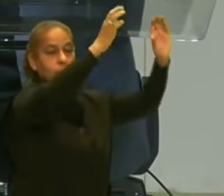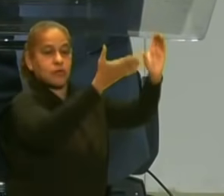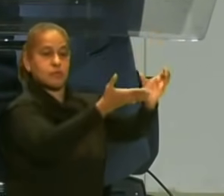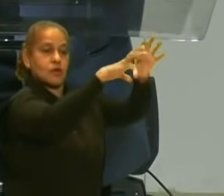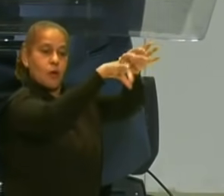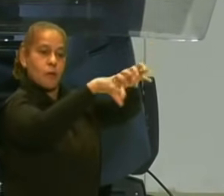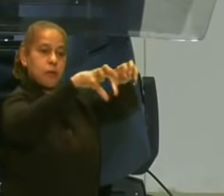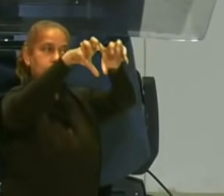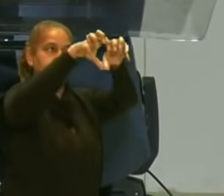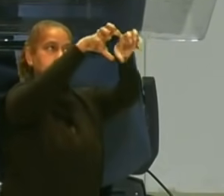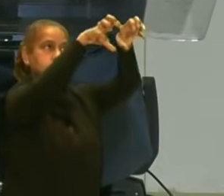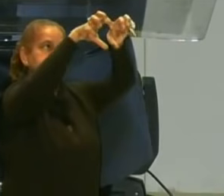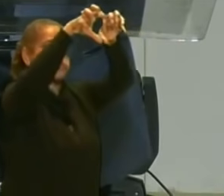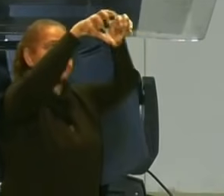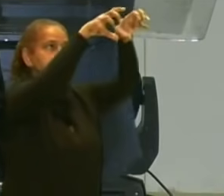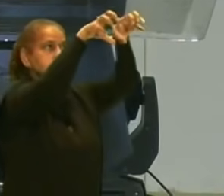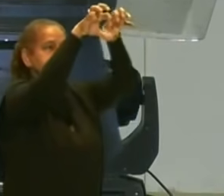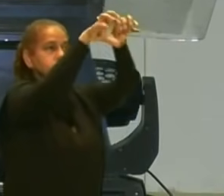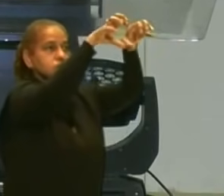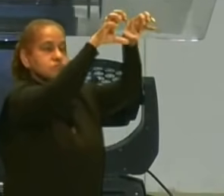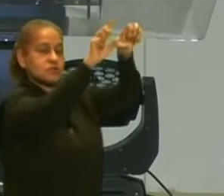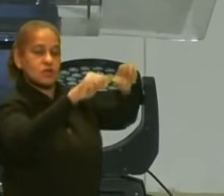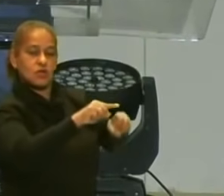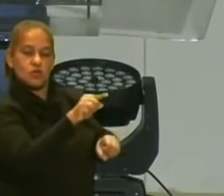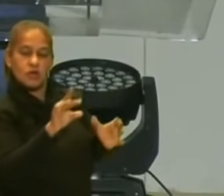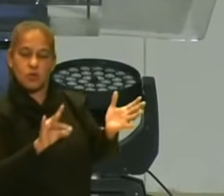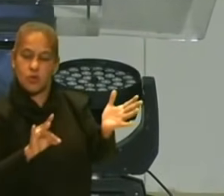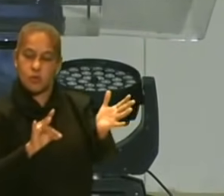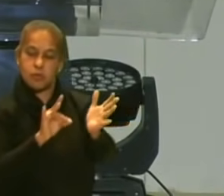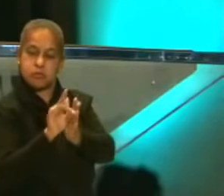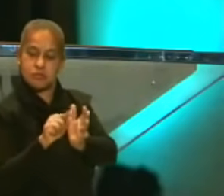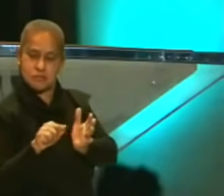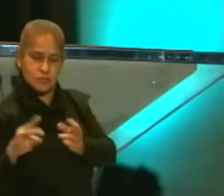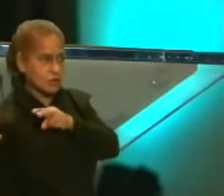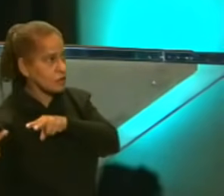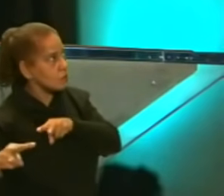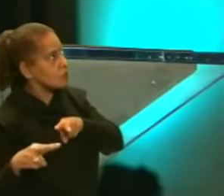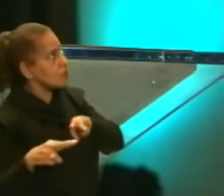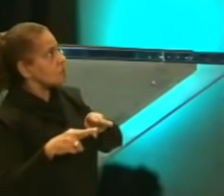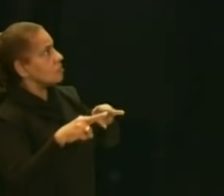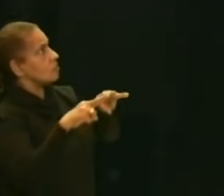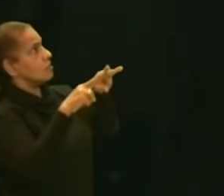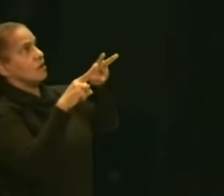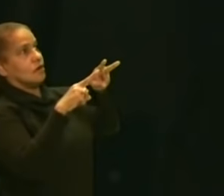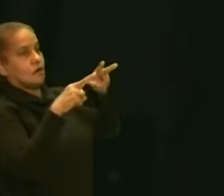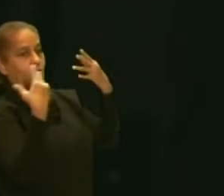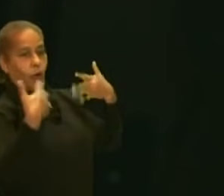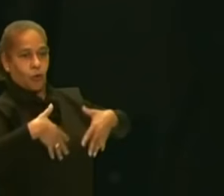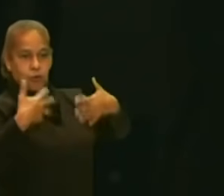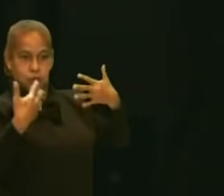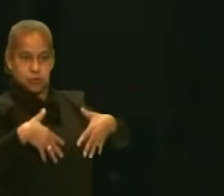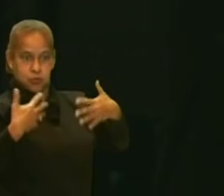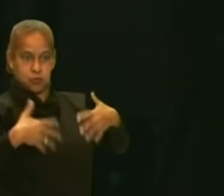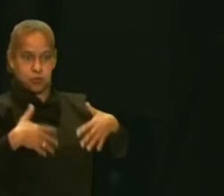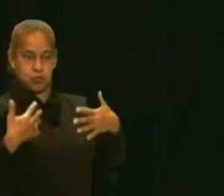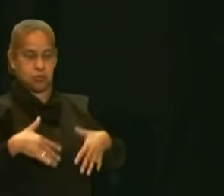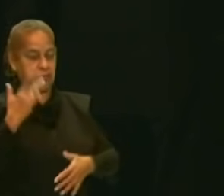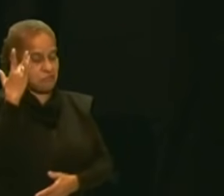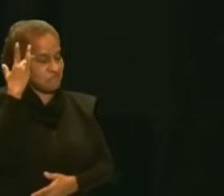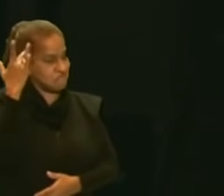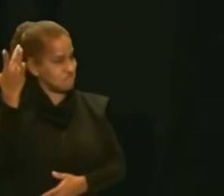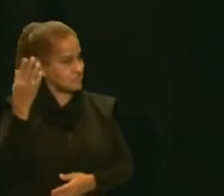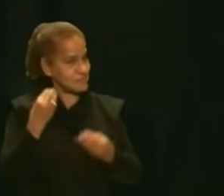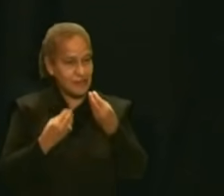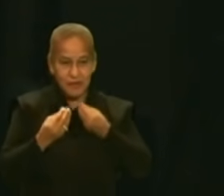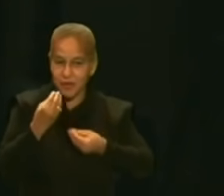numa nuvem, enquanto os seus inimigos olhavam. Eu não sei exatamente como vai ser